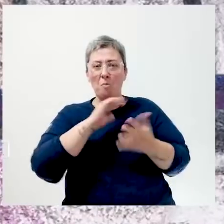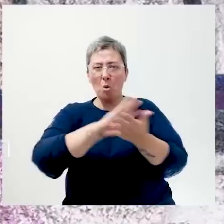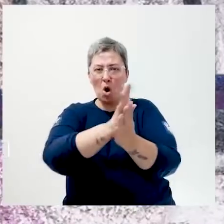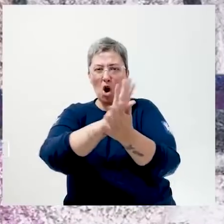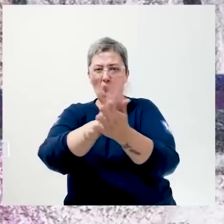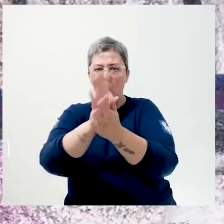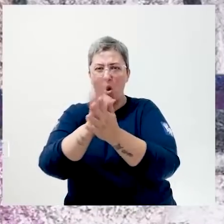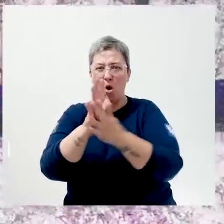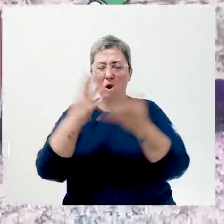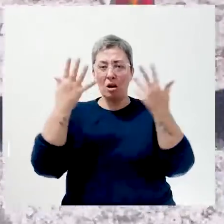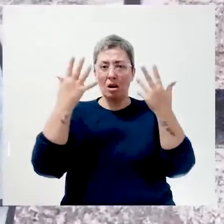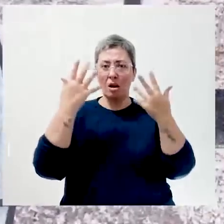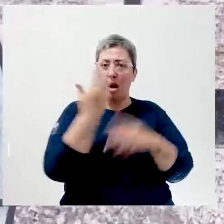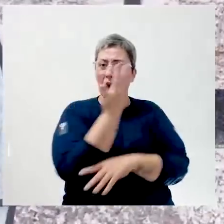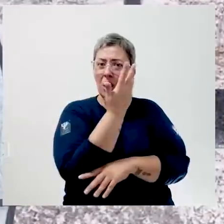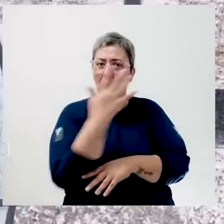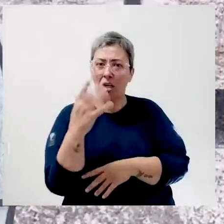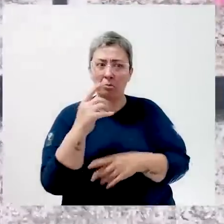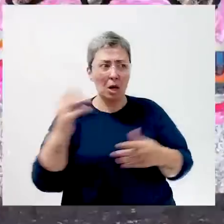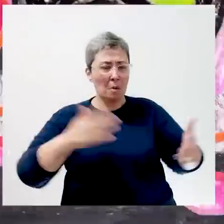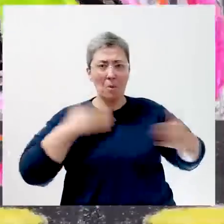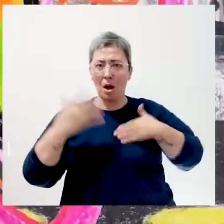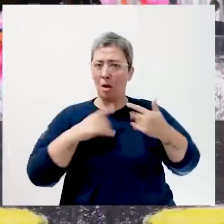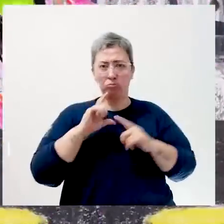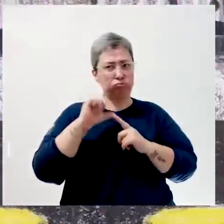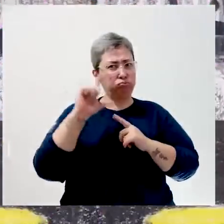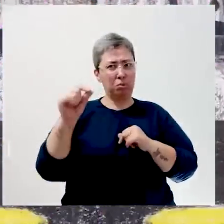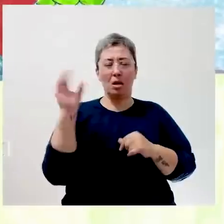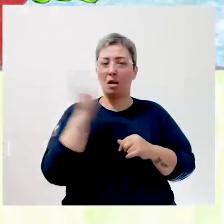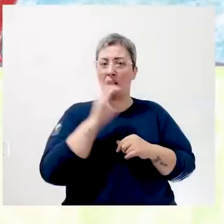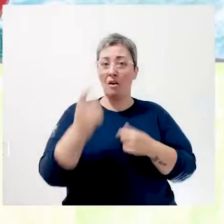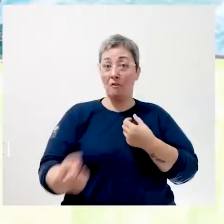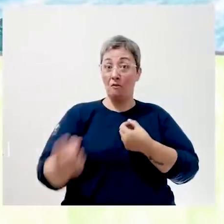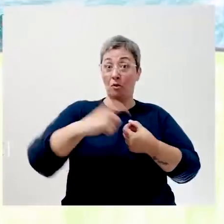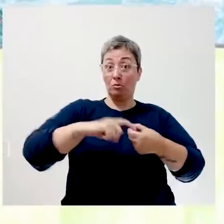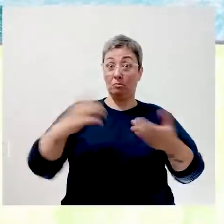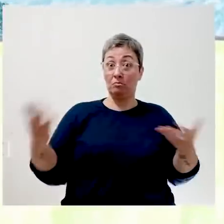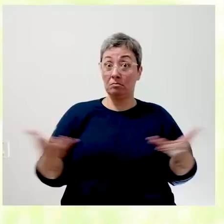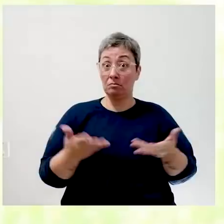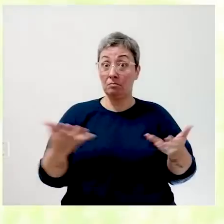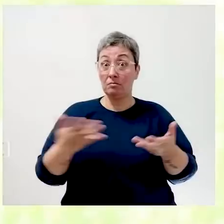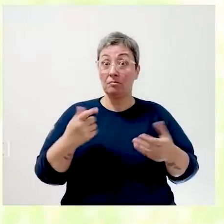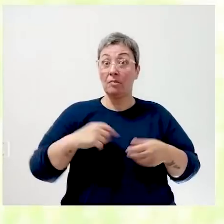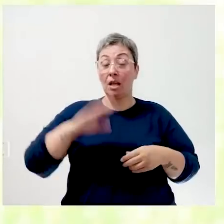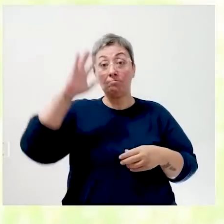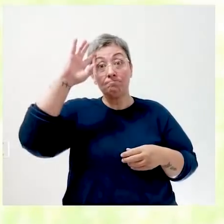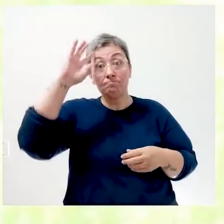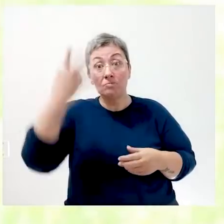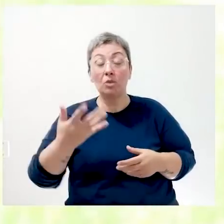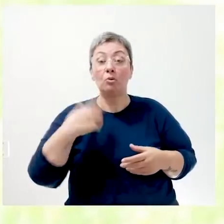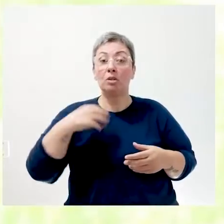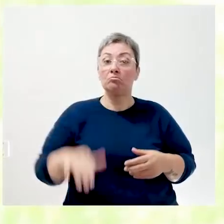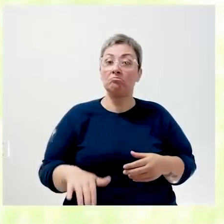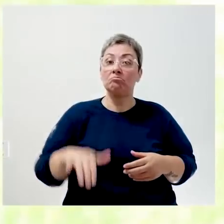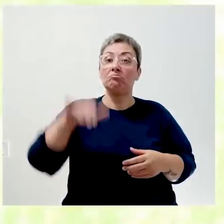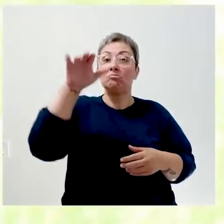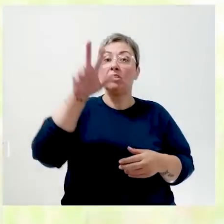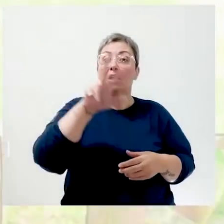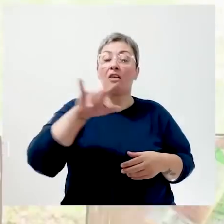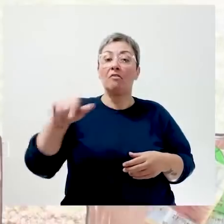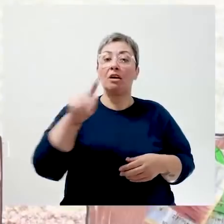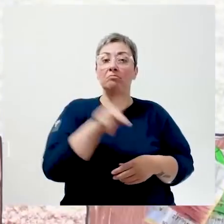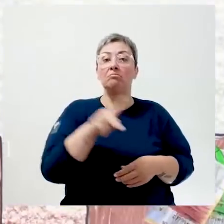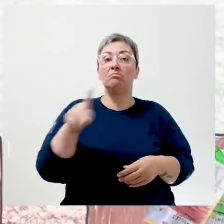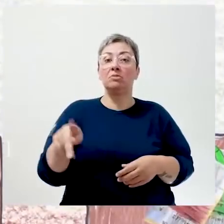a natureza. Assustada, Manu saiu depressa de lá, voltou para o presente e resolveu que quando crescesse, iria